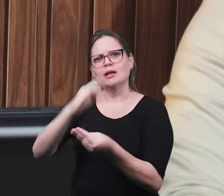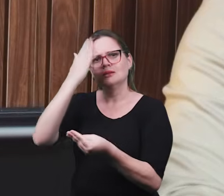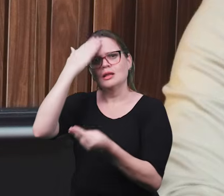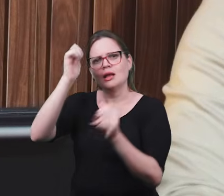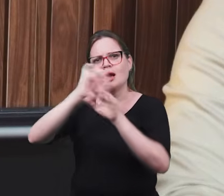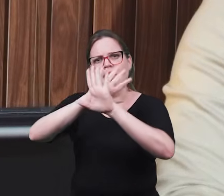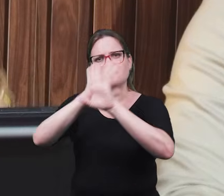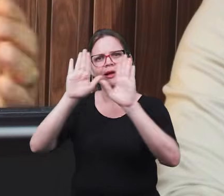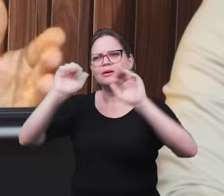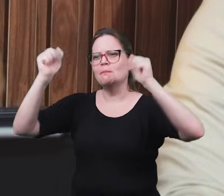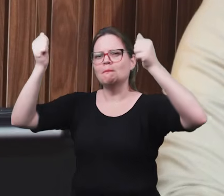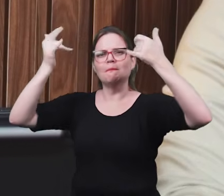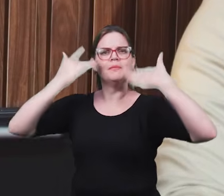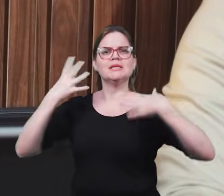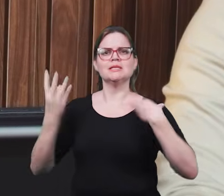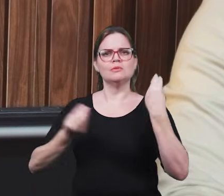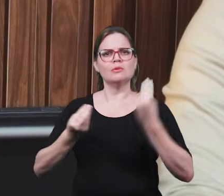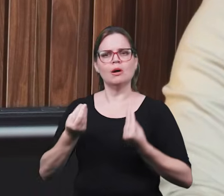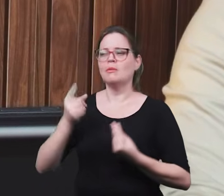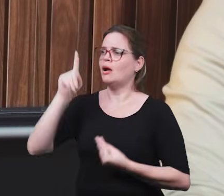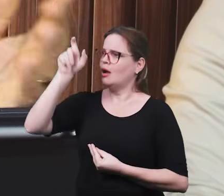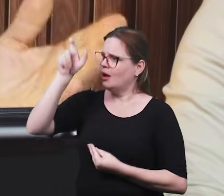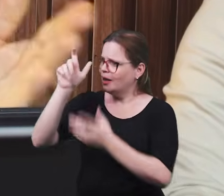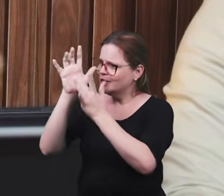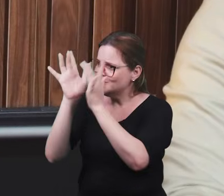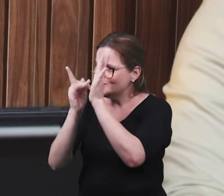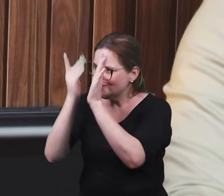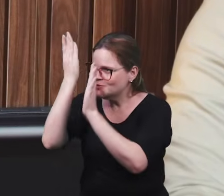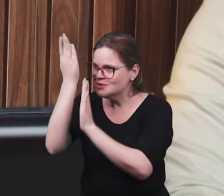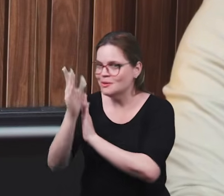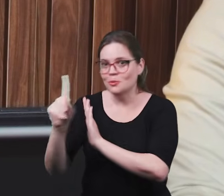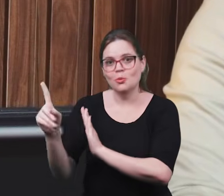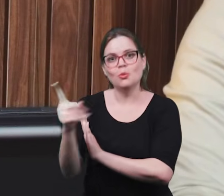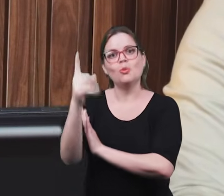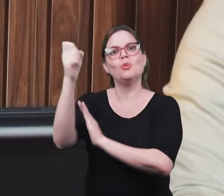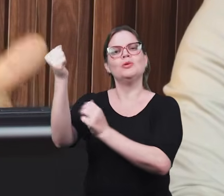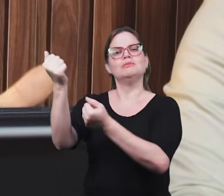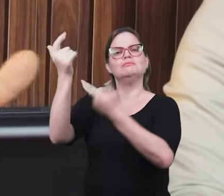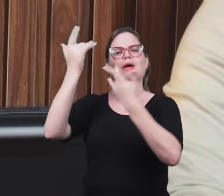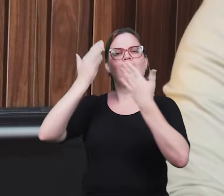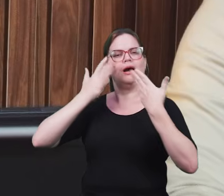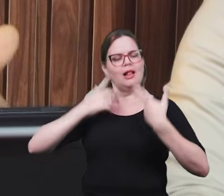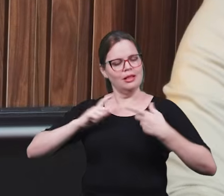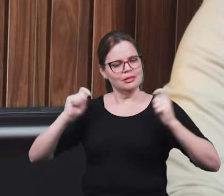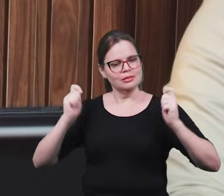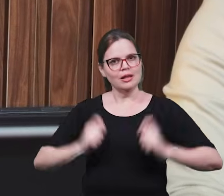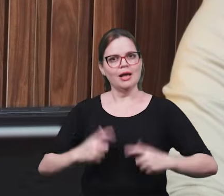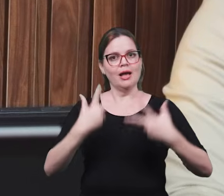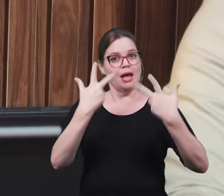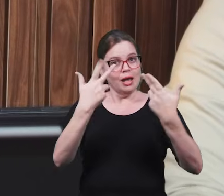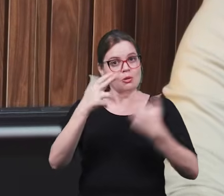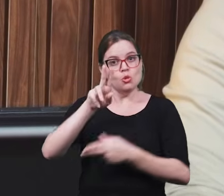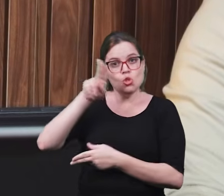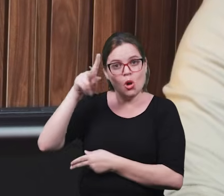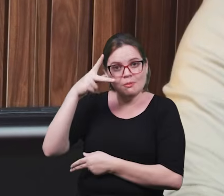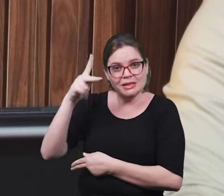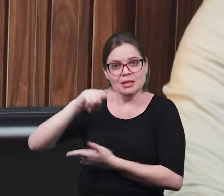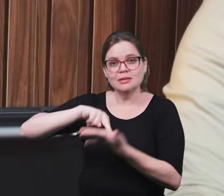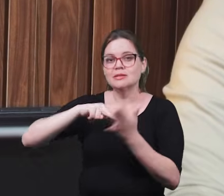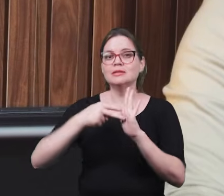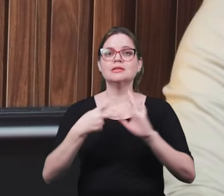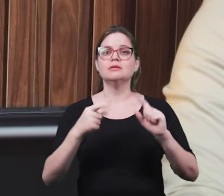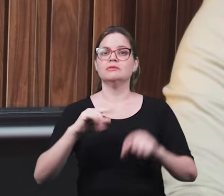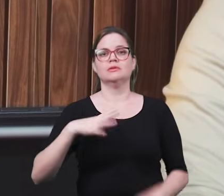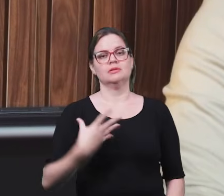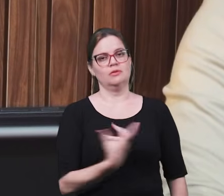essa bênção, está no próprio Senhor Jesus, como Glória foi dito aqui, o significado do seu nome, né, apresentando